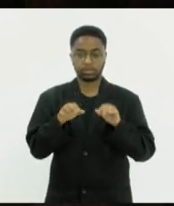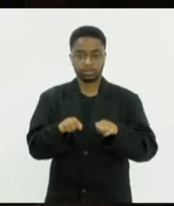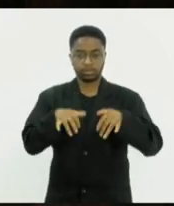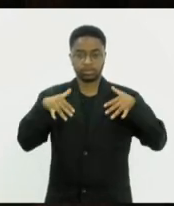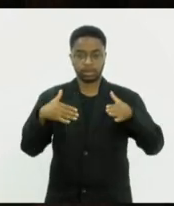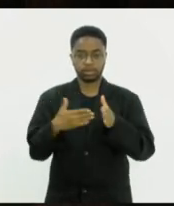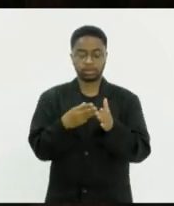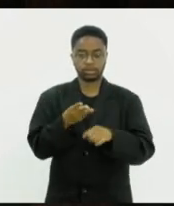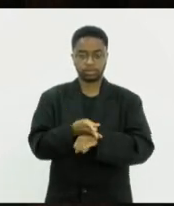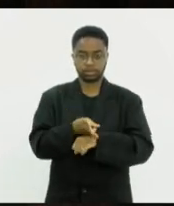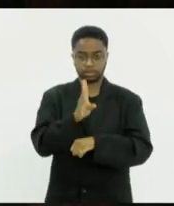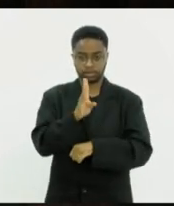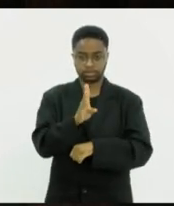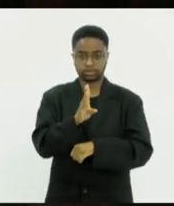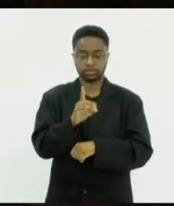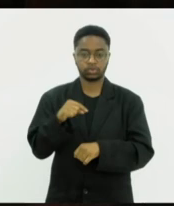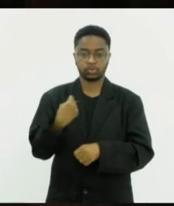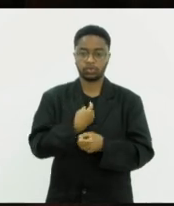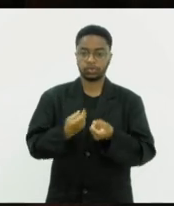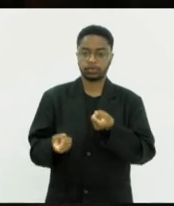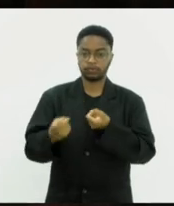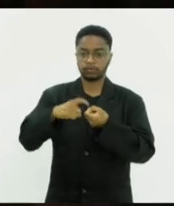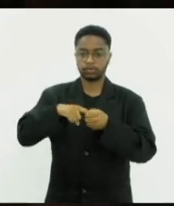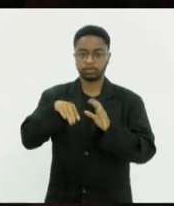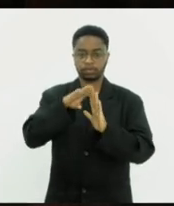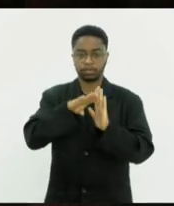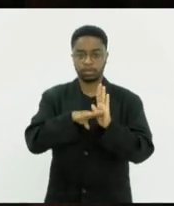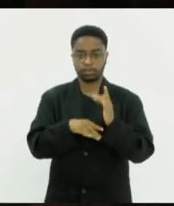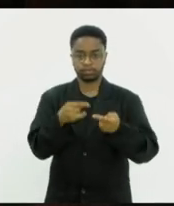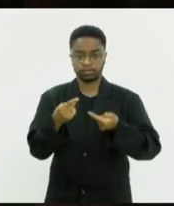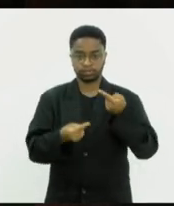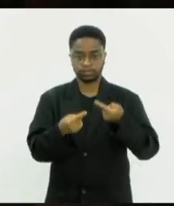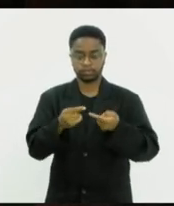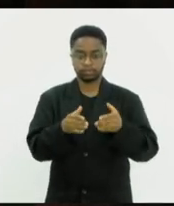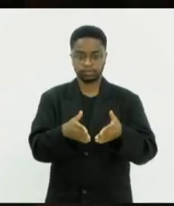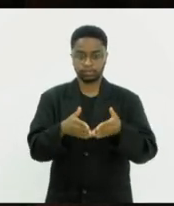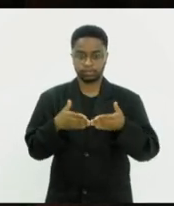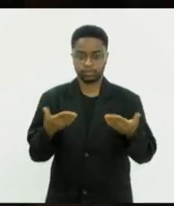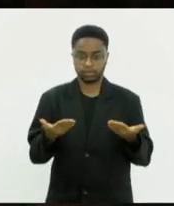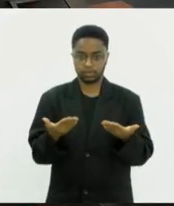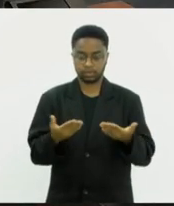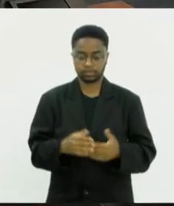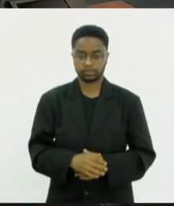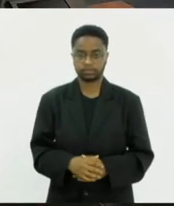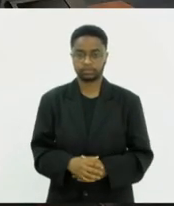15 horas, quando retornaremos com a ordem do dia. Está suspensa a sessão.